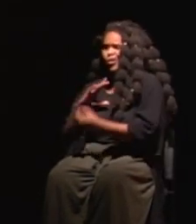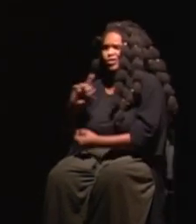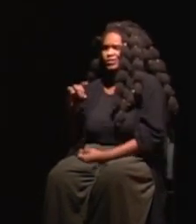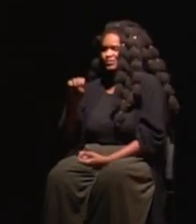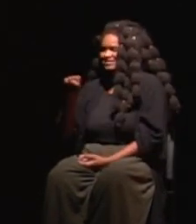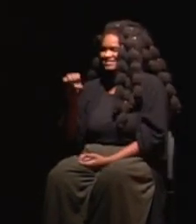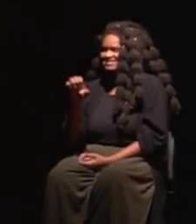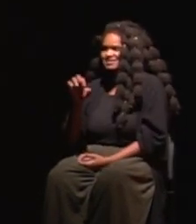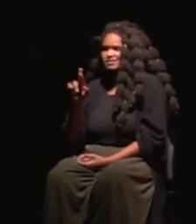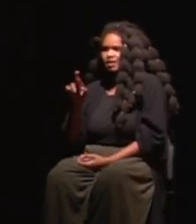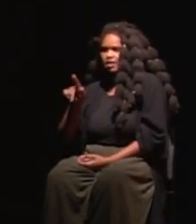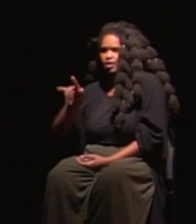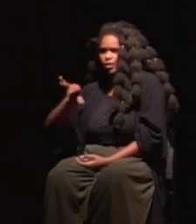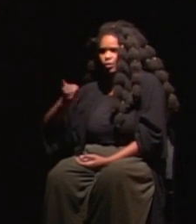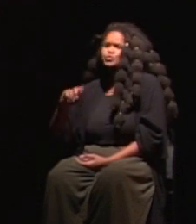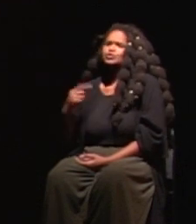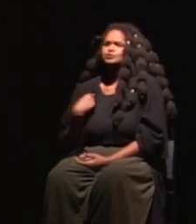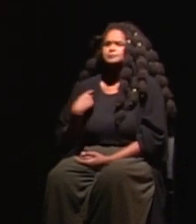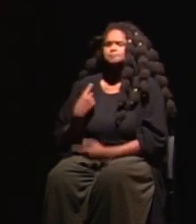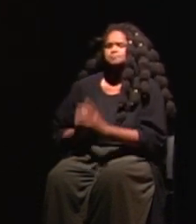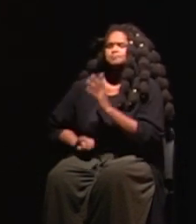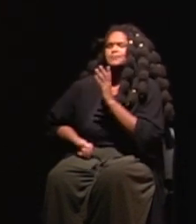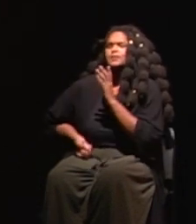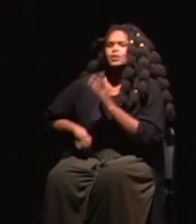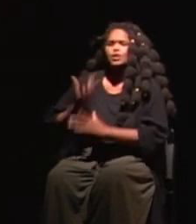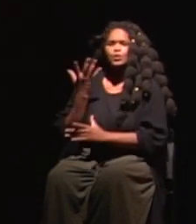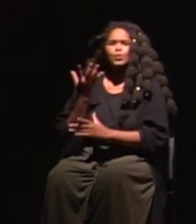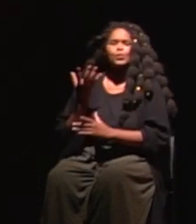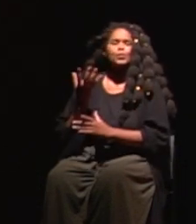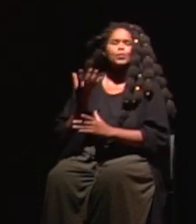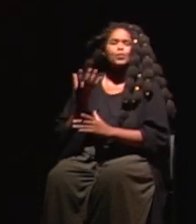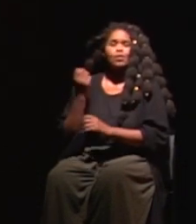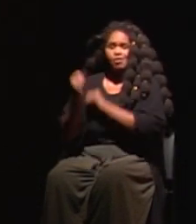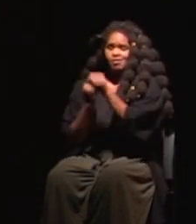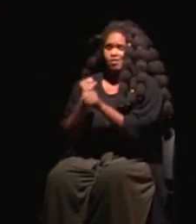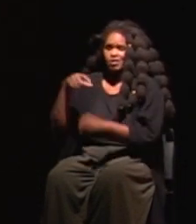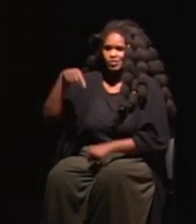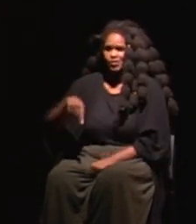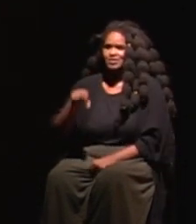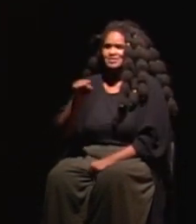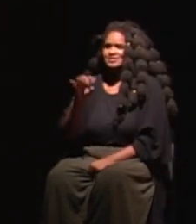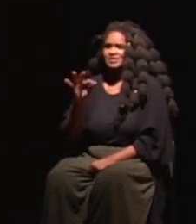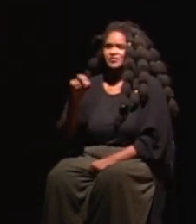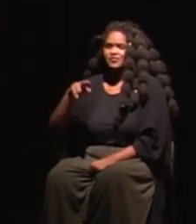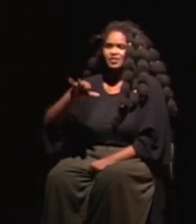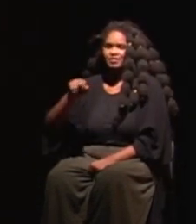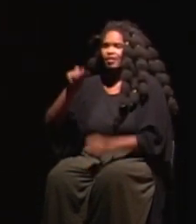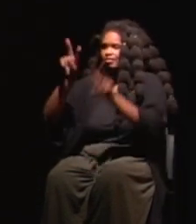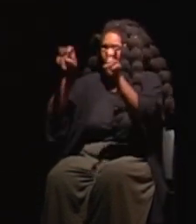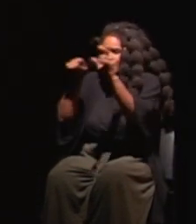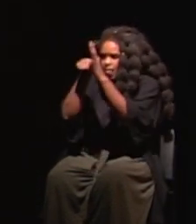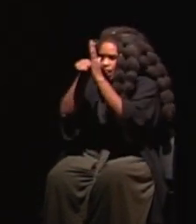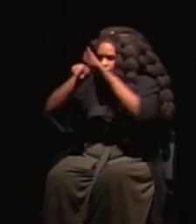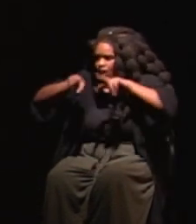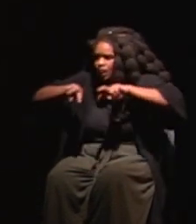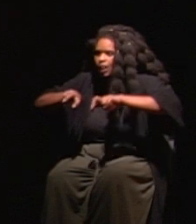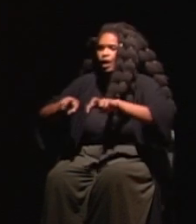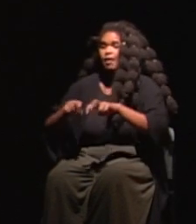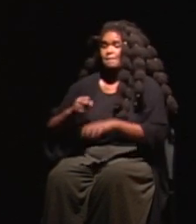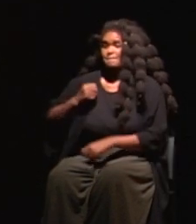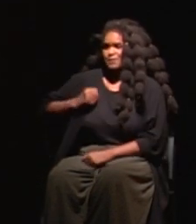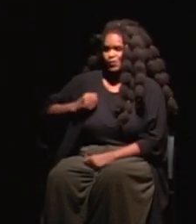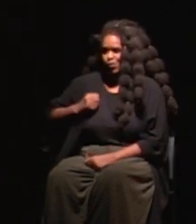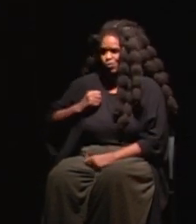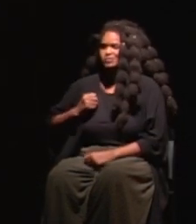Sérgio Burg, a gente criou essa bolsa, né, criou esse ano a Estefânia como tema de pesquisa. A bolsa foi vencida